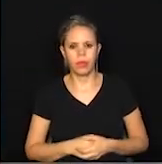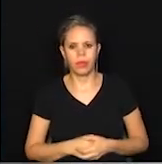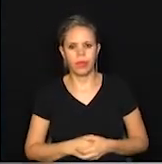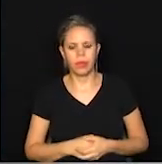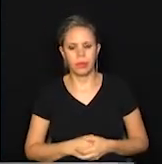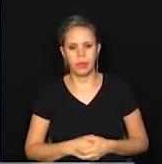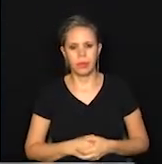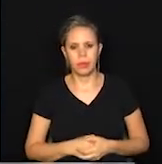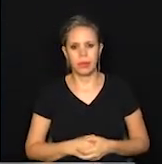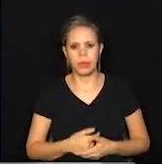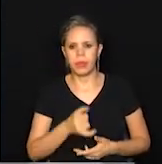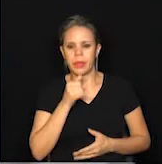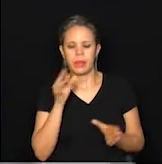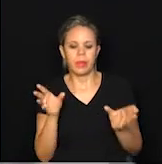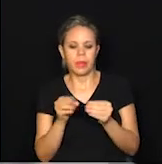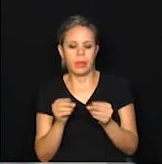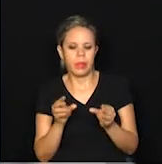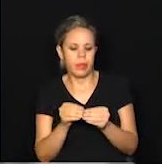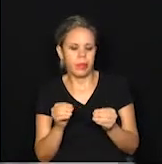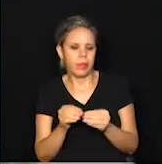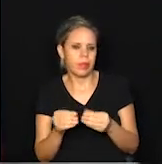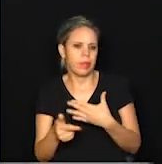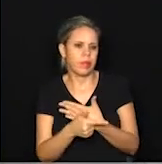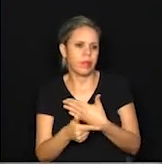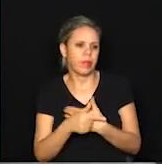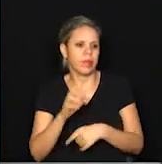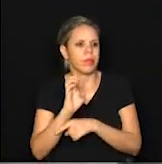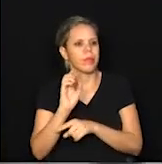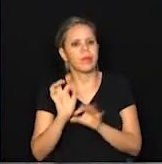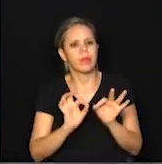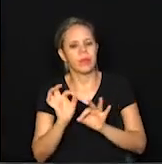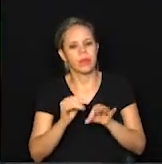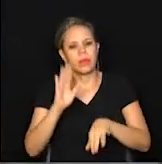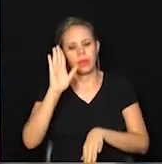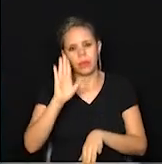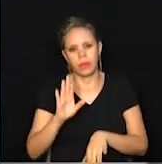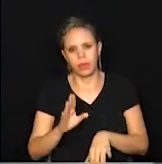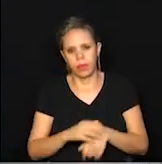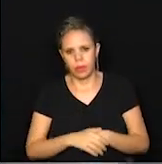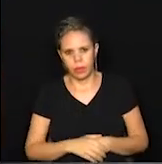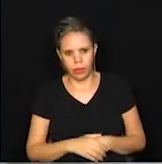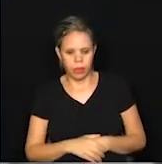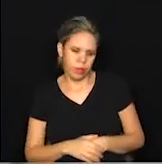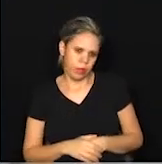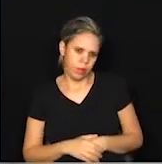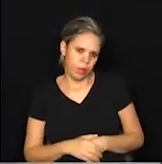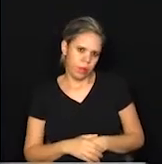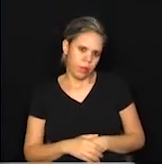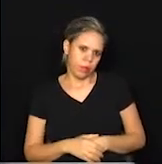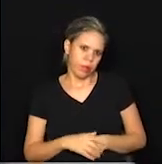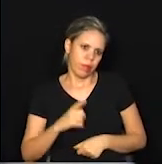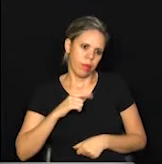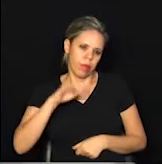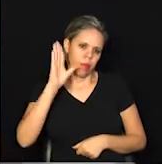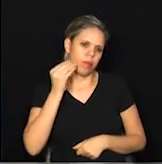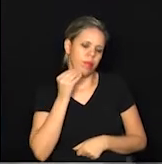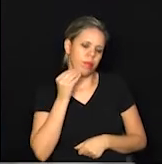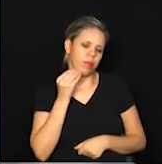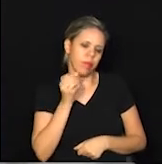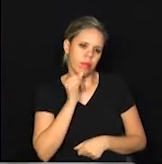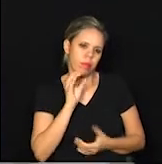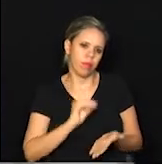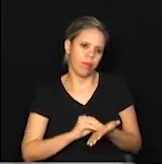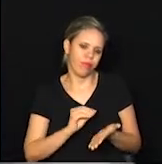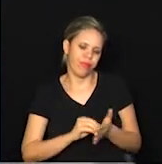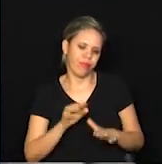Nessa coisa de enxugamento do papel do Estado, quem se organiza mais também ocupa mais espaço. E falta